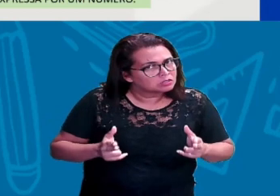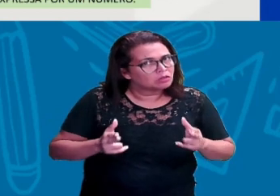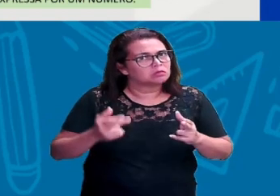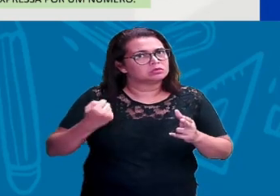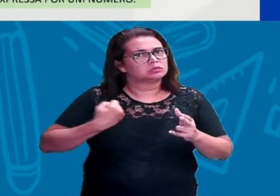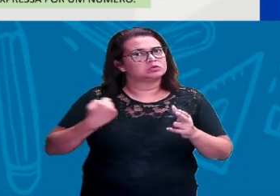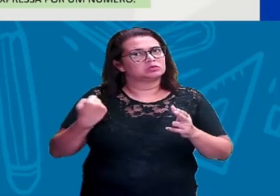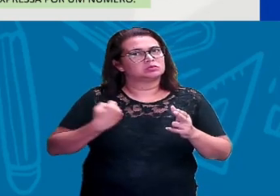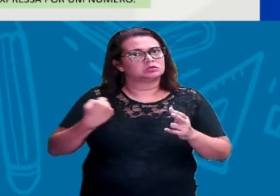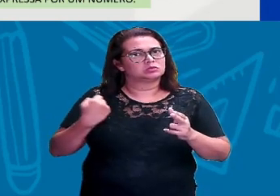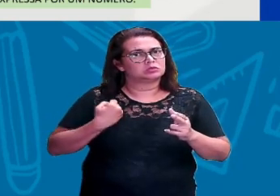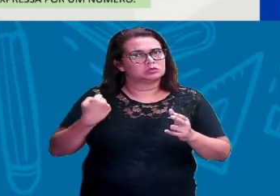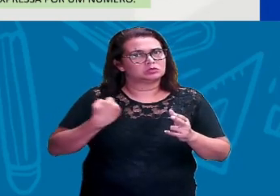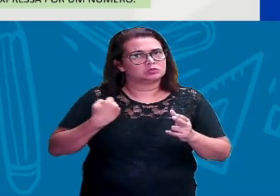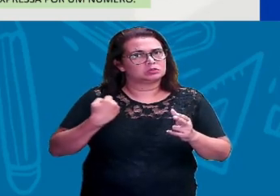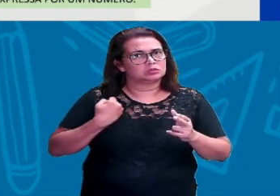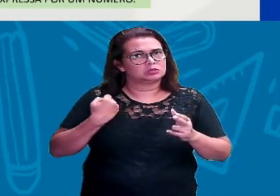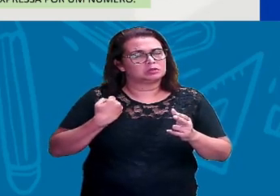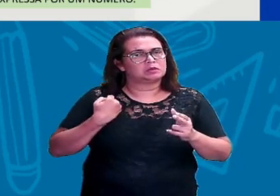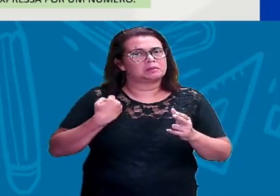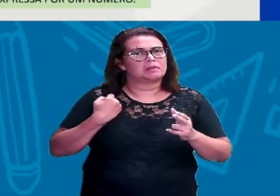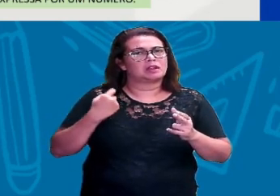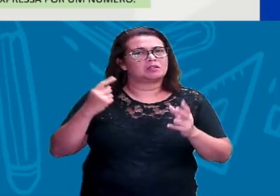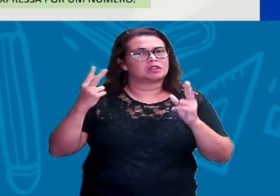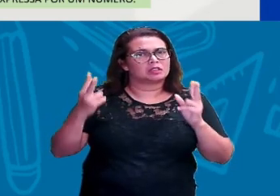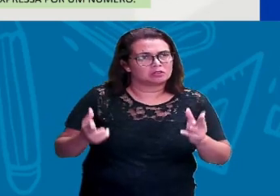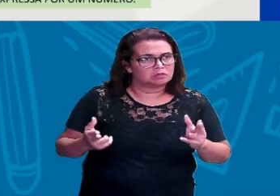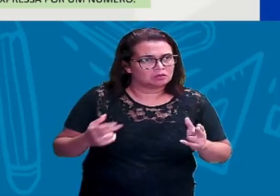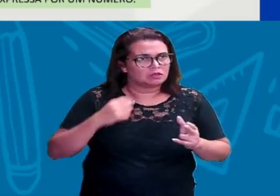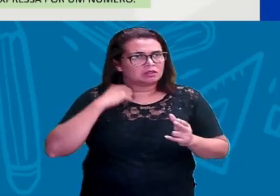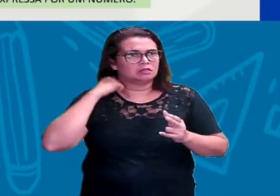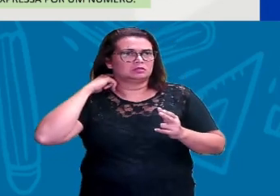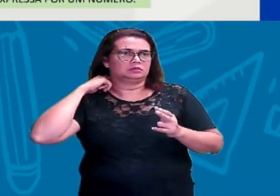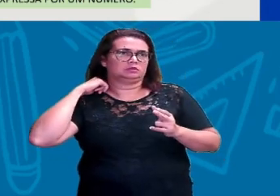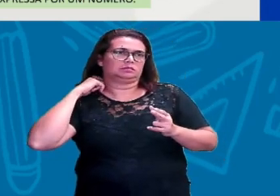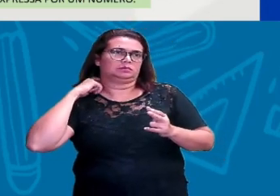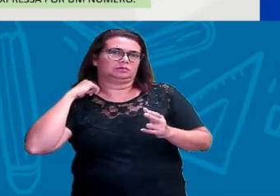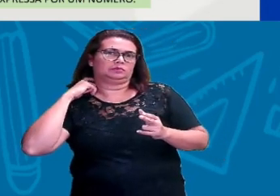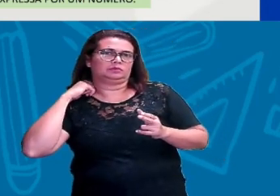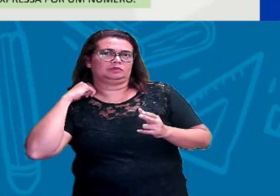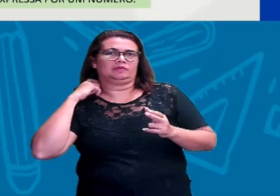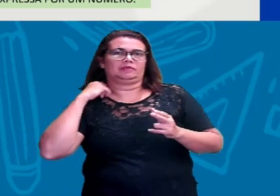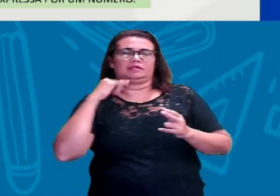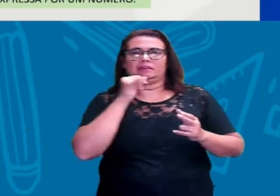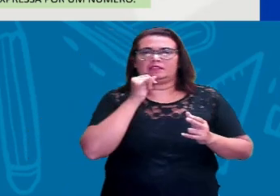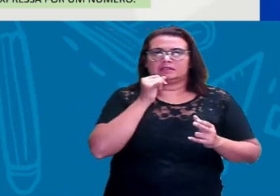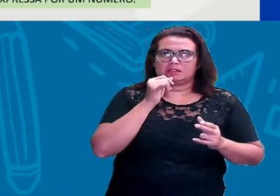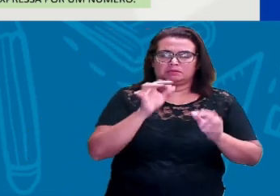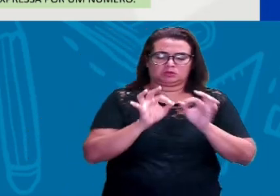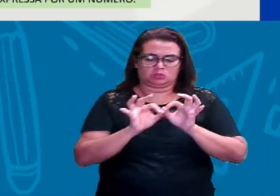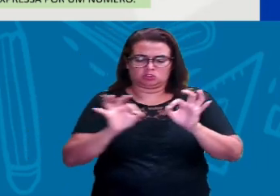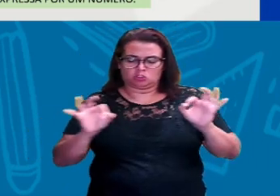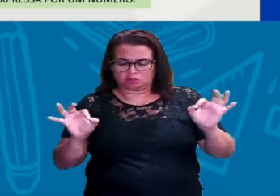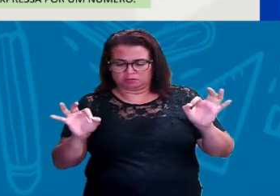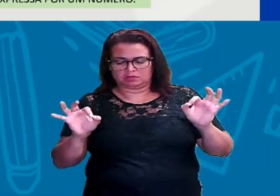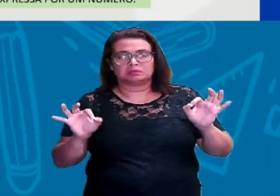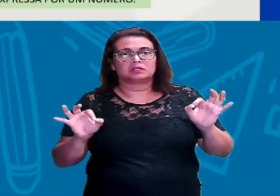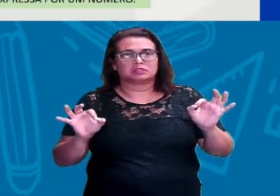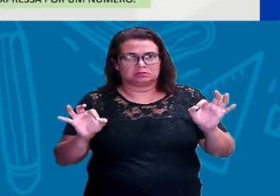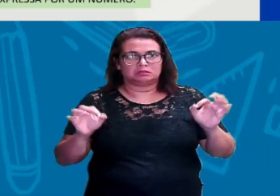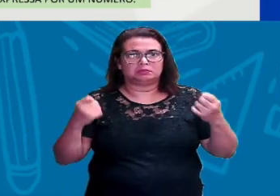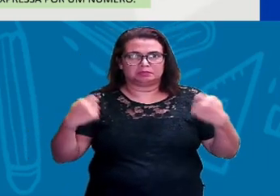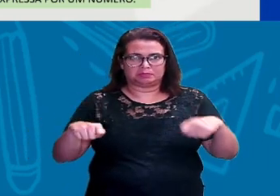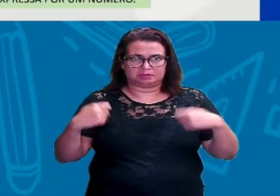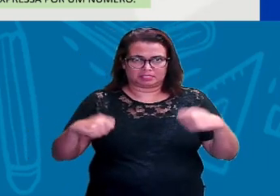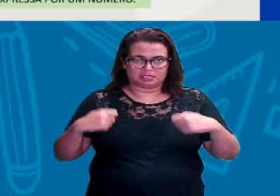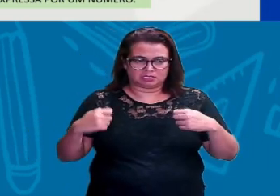eu preciso saber comparar o que tem mesma grandeza. Então, se eu vou medir comprimento, eu tenho que pegar dois